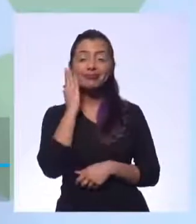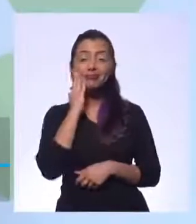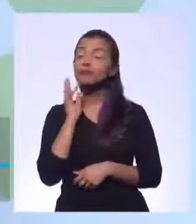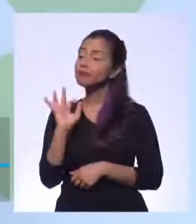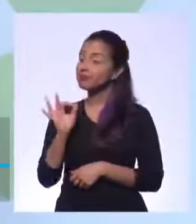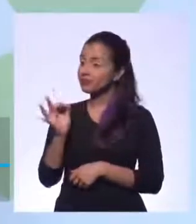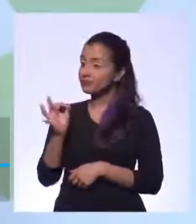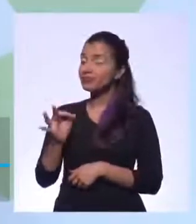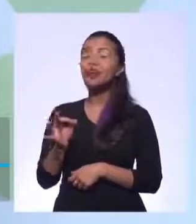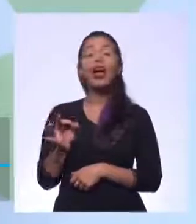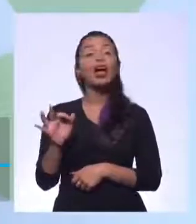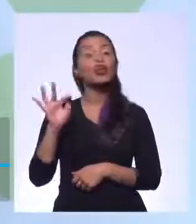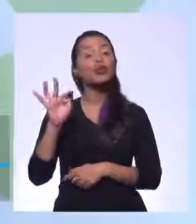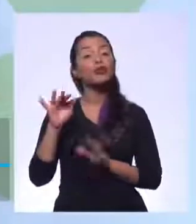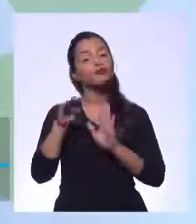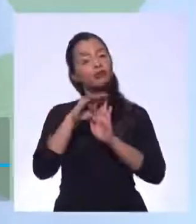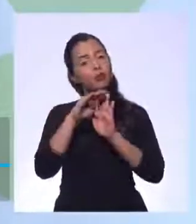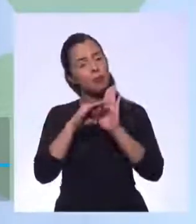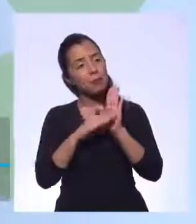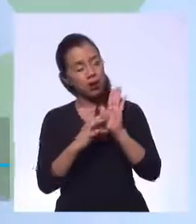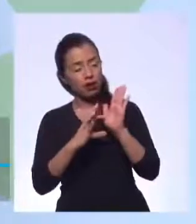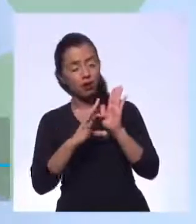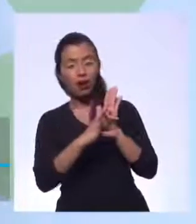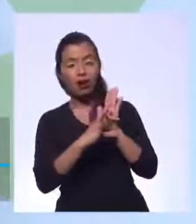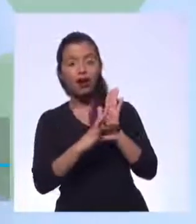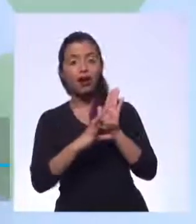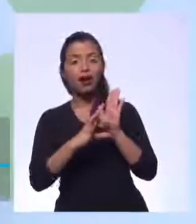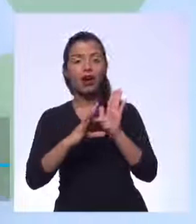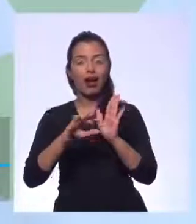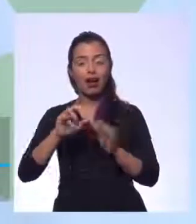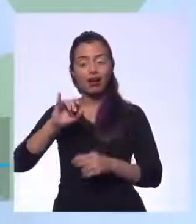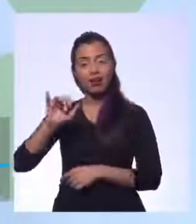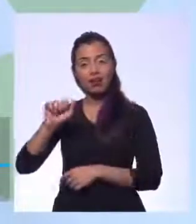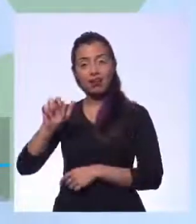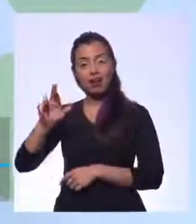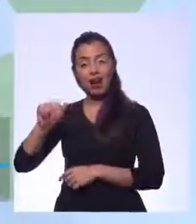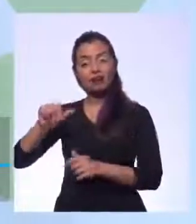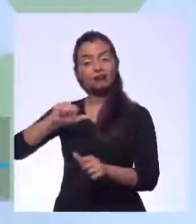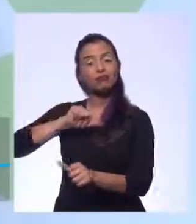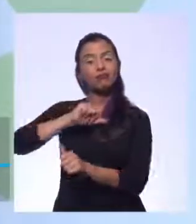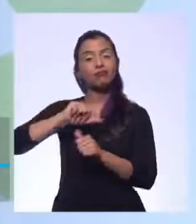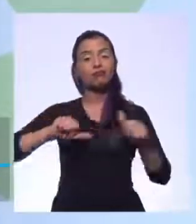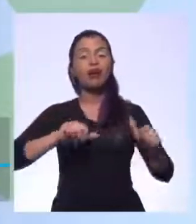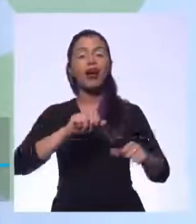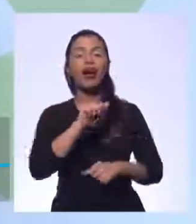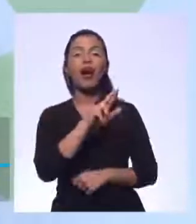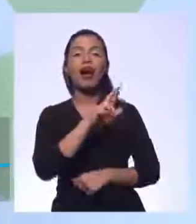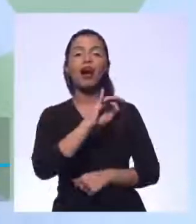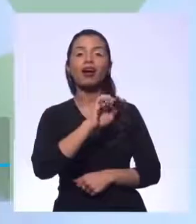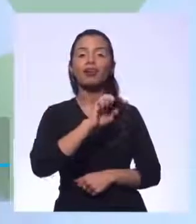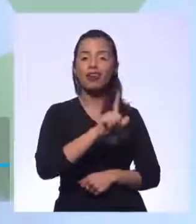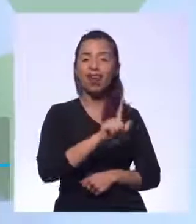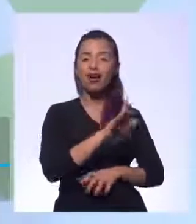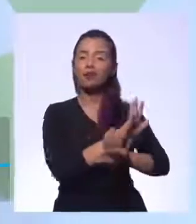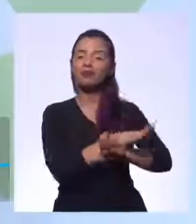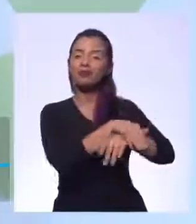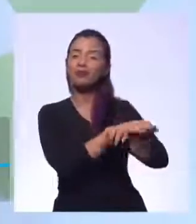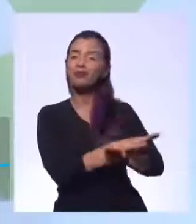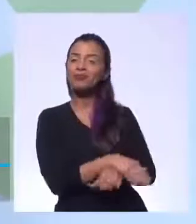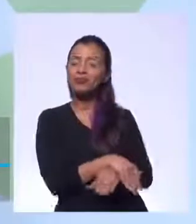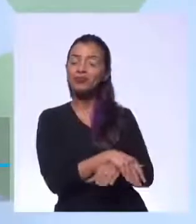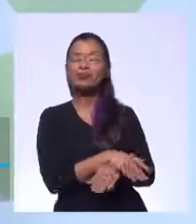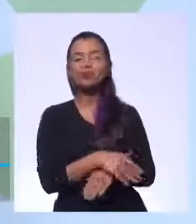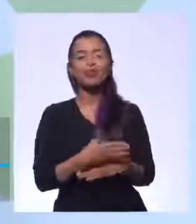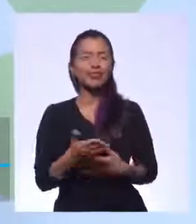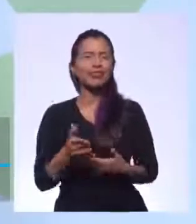Yara, ela se tornou a Ariel. Ela largou aquele contexto e foi para Hollywood. Outra intertextualidade. A